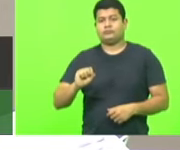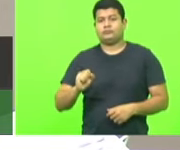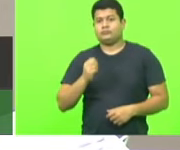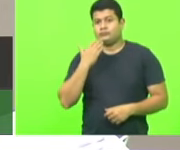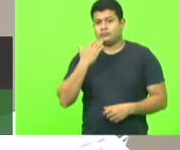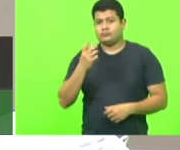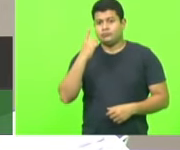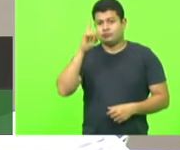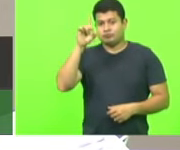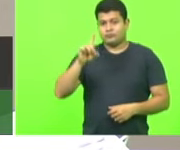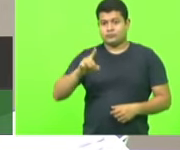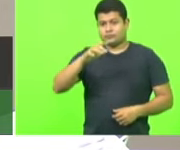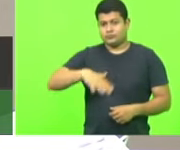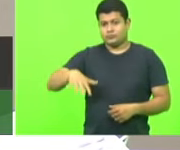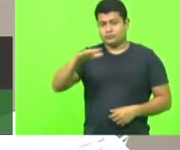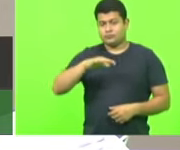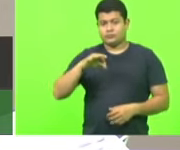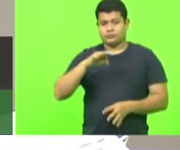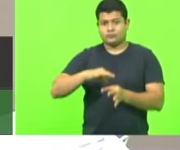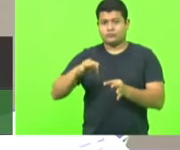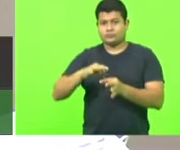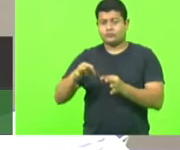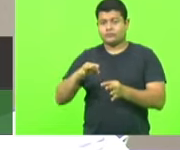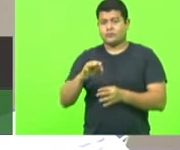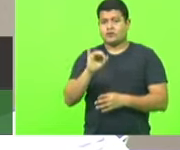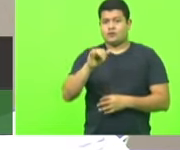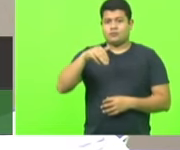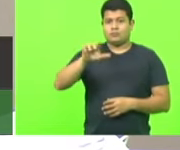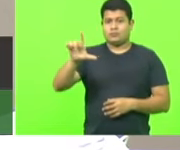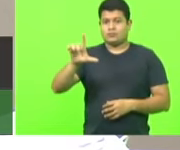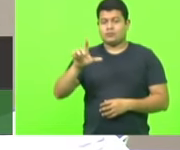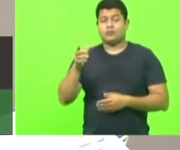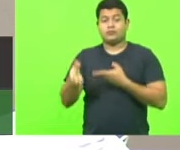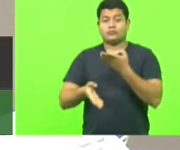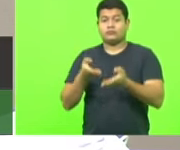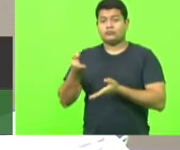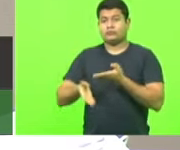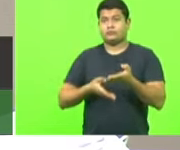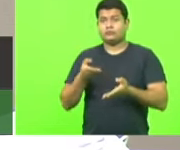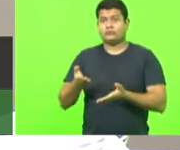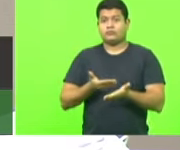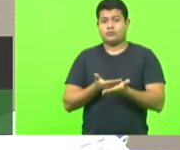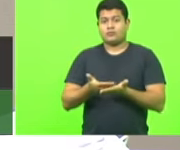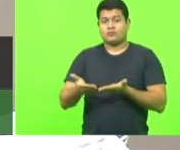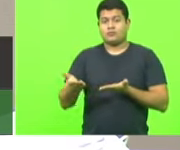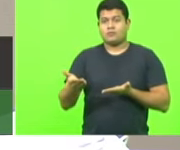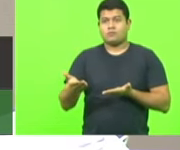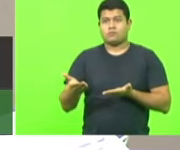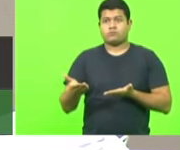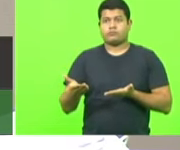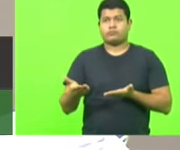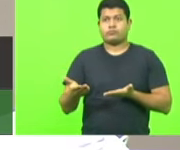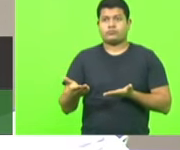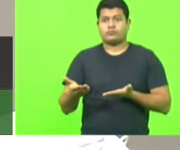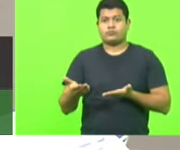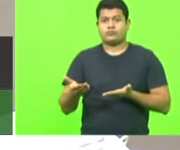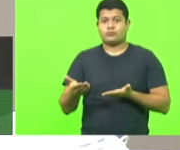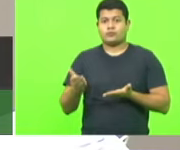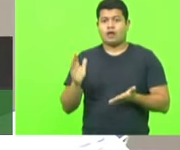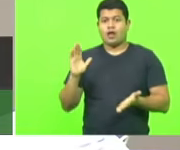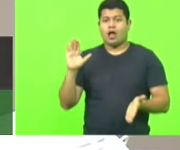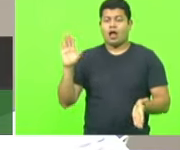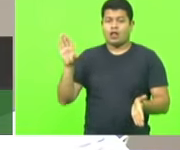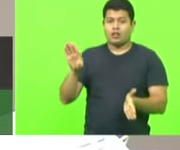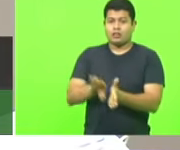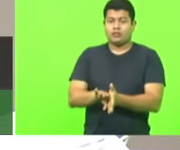ao diretor-geral do Instituto Geral de Perícia informações acerca do atendimento desde o atendimento até a chegada ao